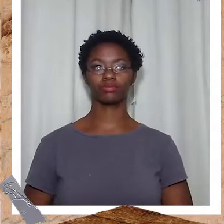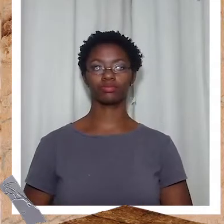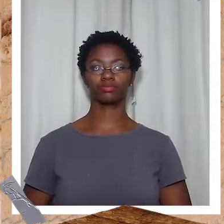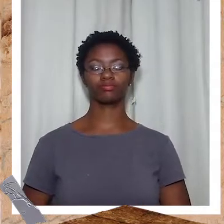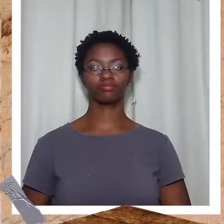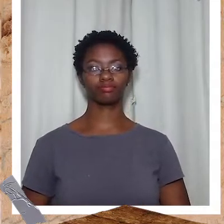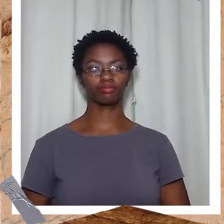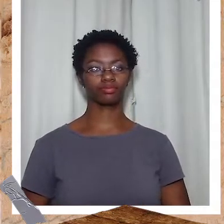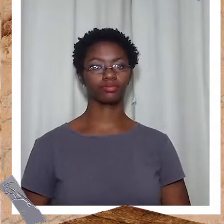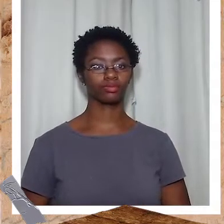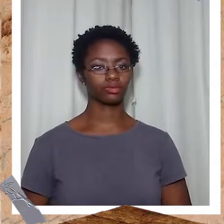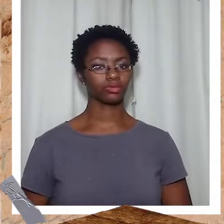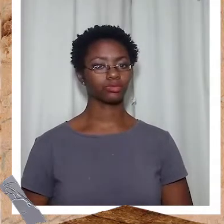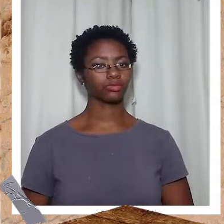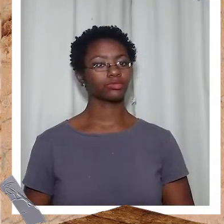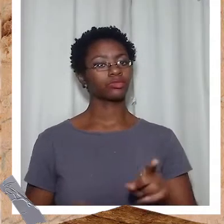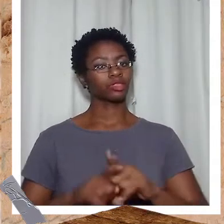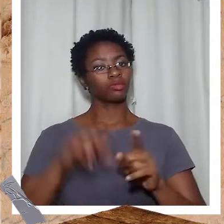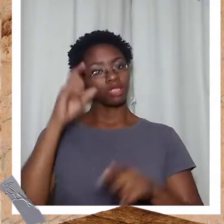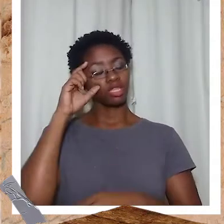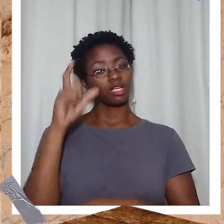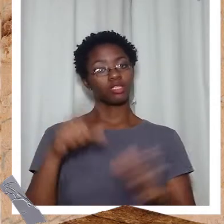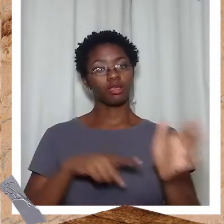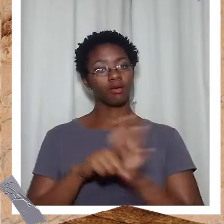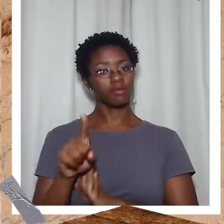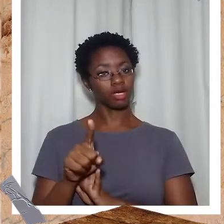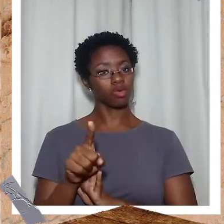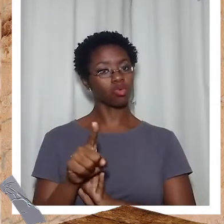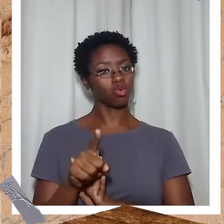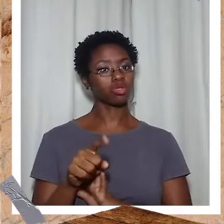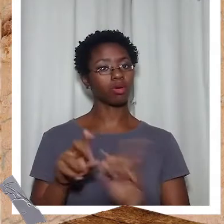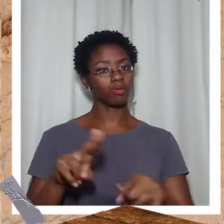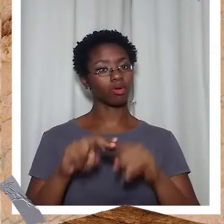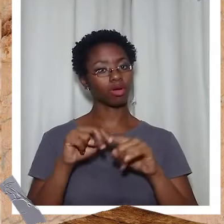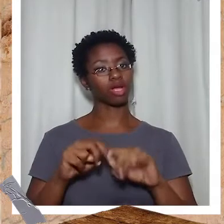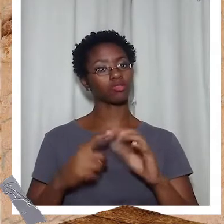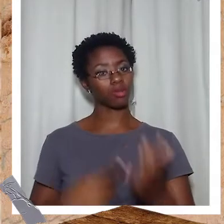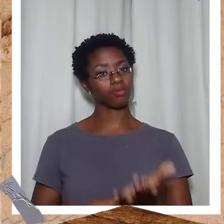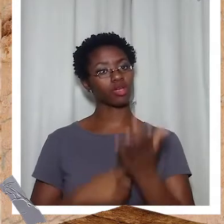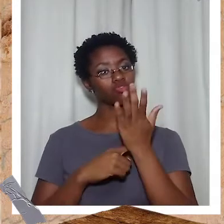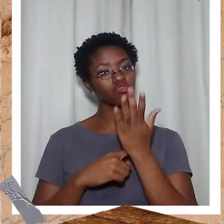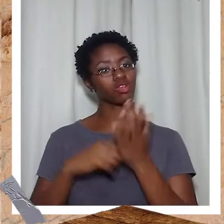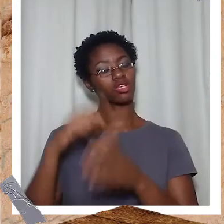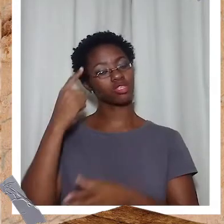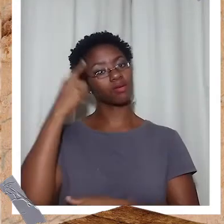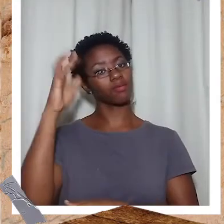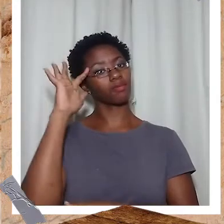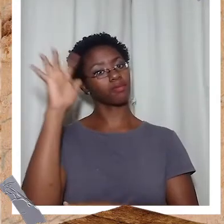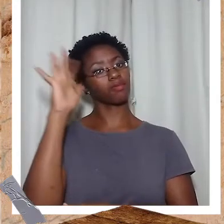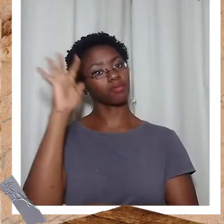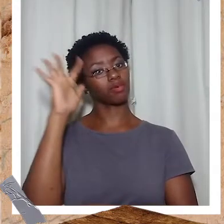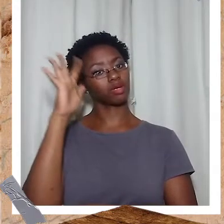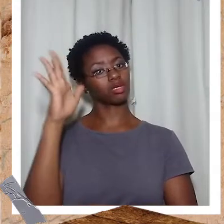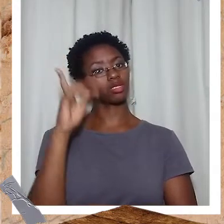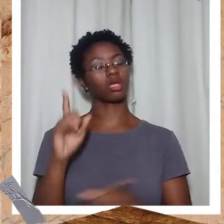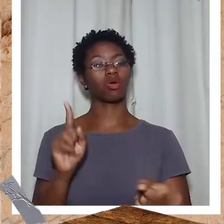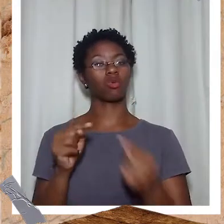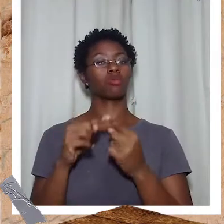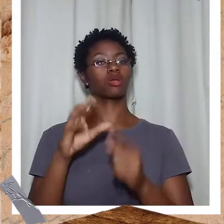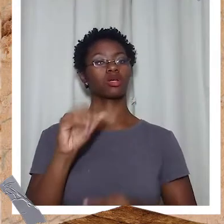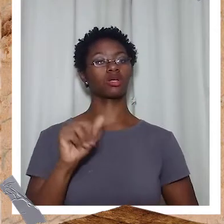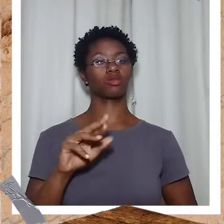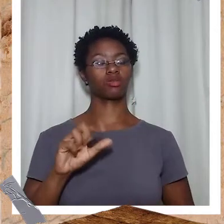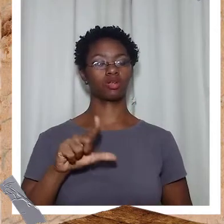Raquel. É interessante a pergunta, agradeço a Verônica, porque ela ajuda a gente a pensar a questão de